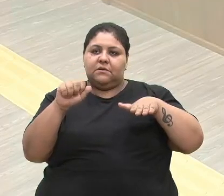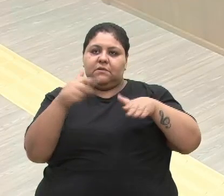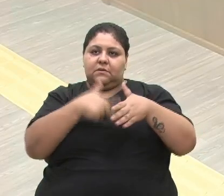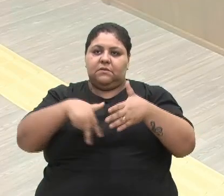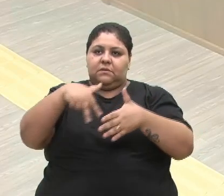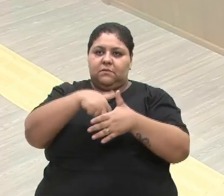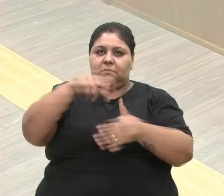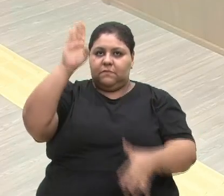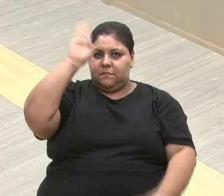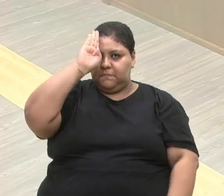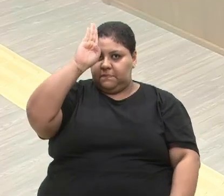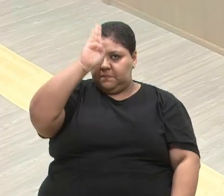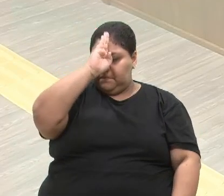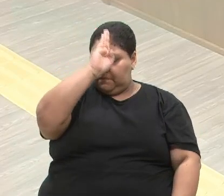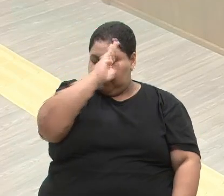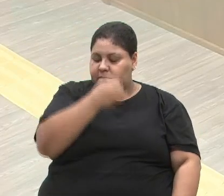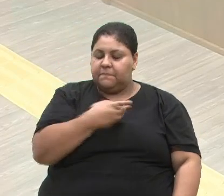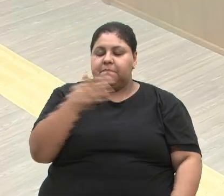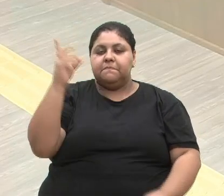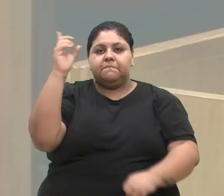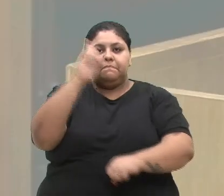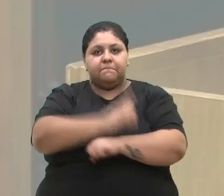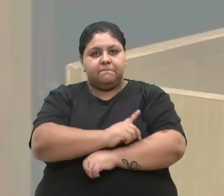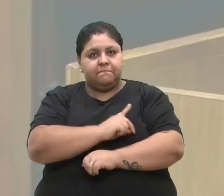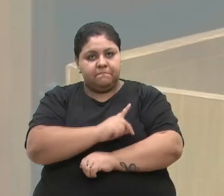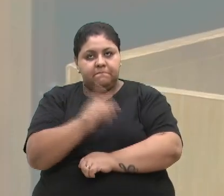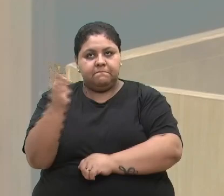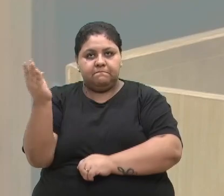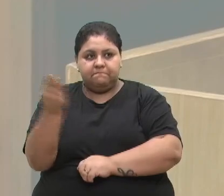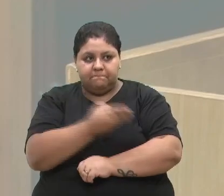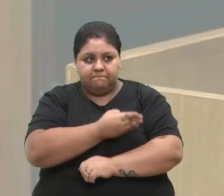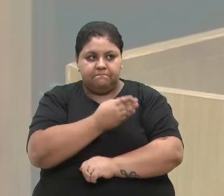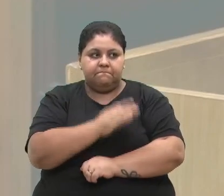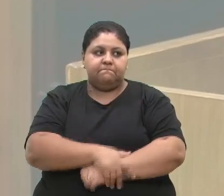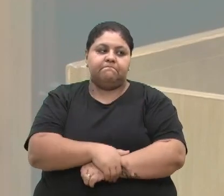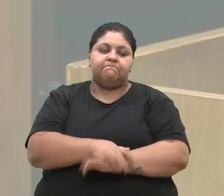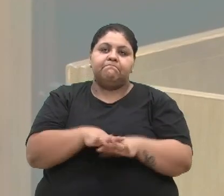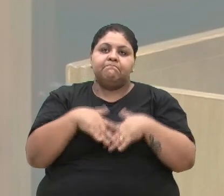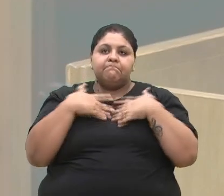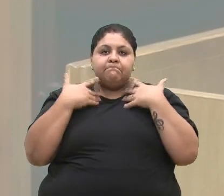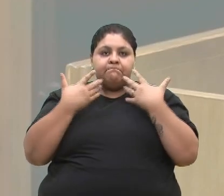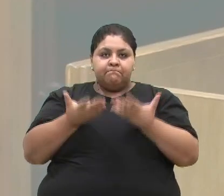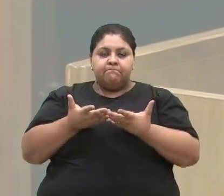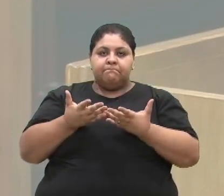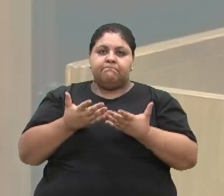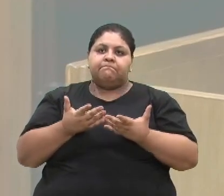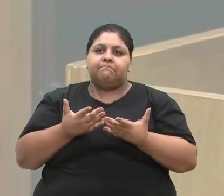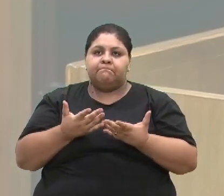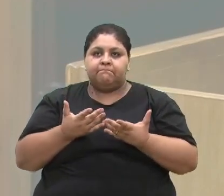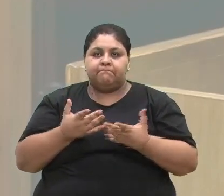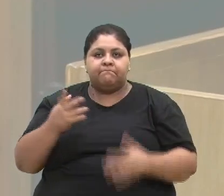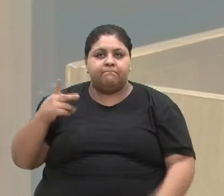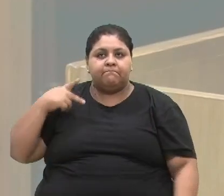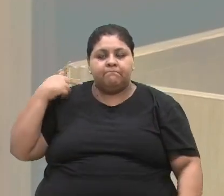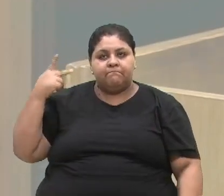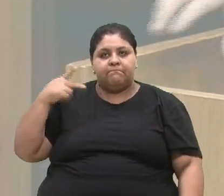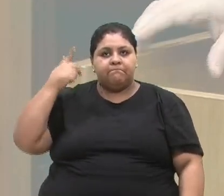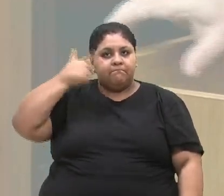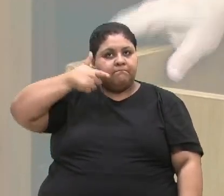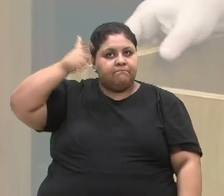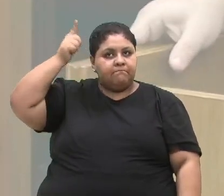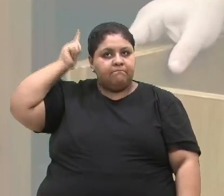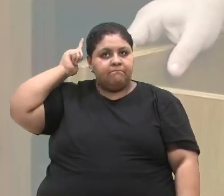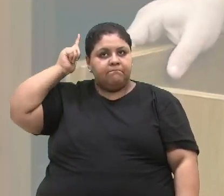Bom dia, senhora presidente, senhoras e senhores vereadores. Bom, vereador Lucas veio a essa